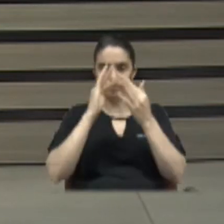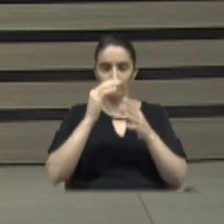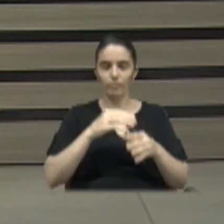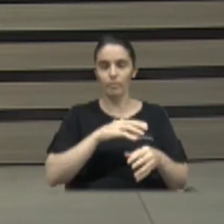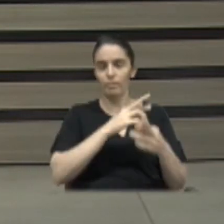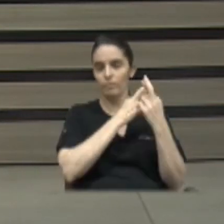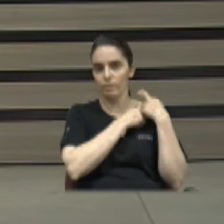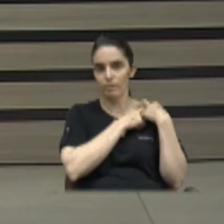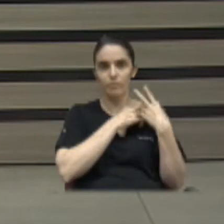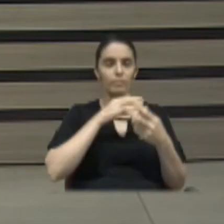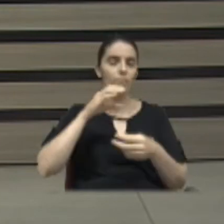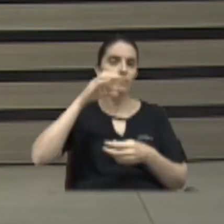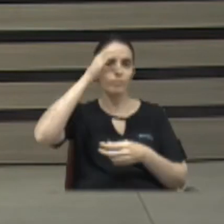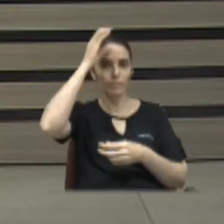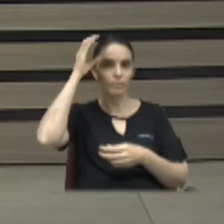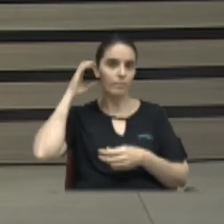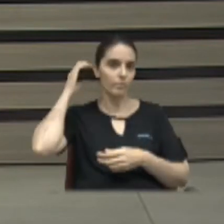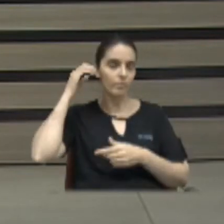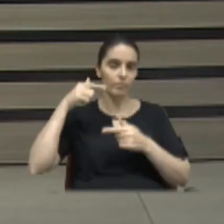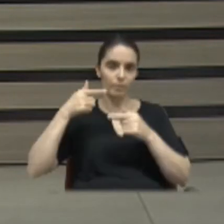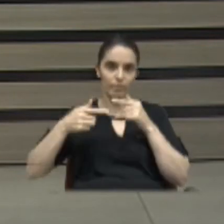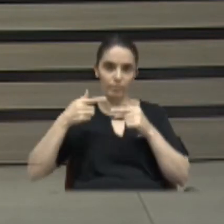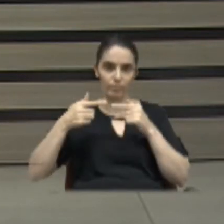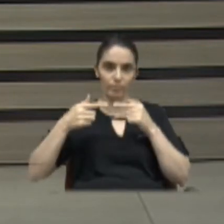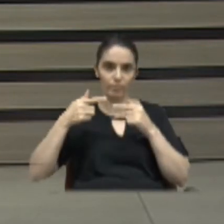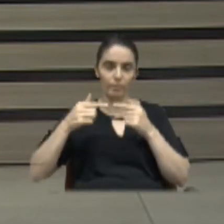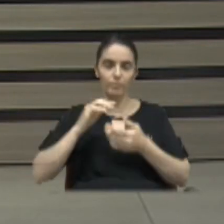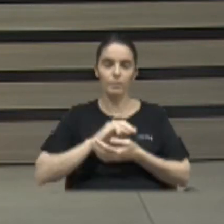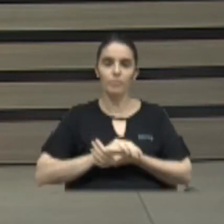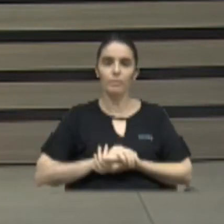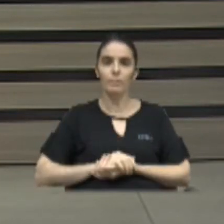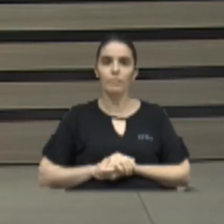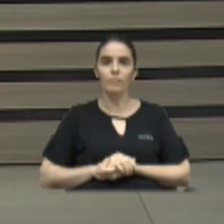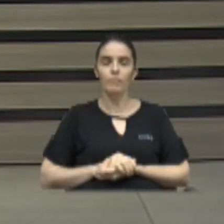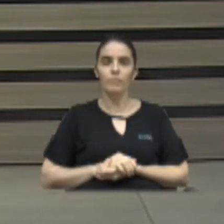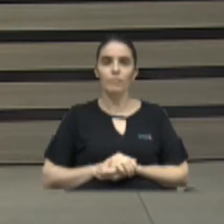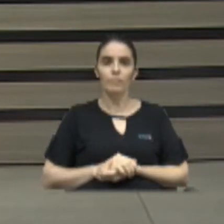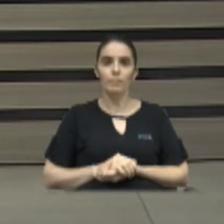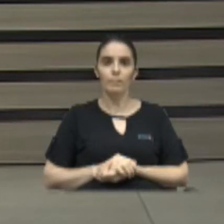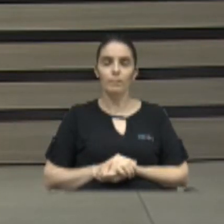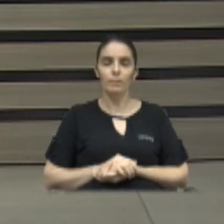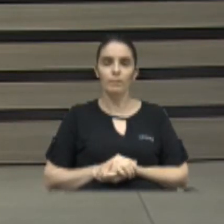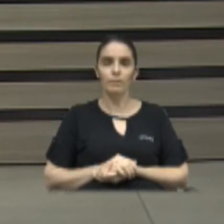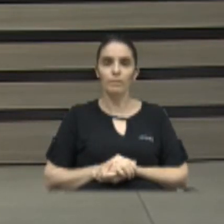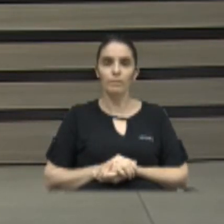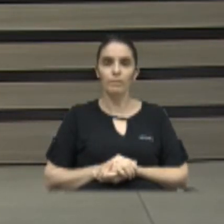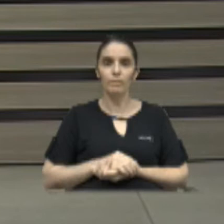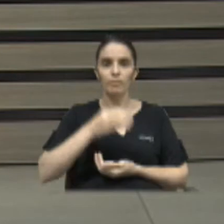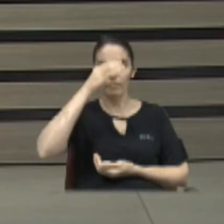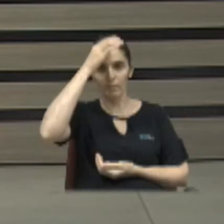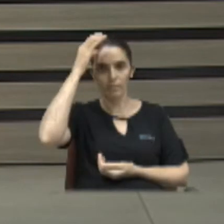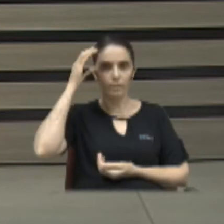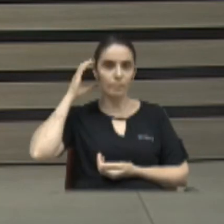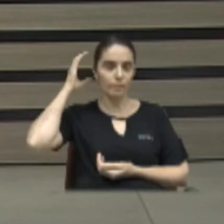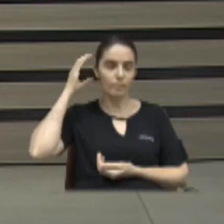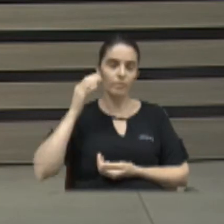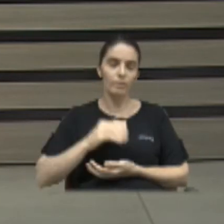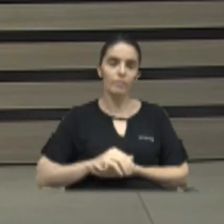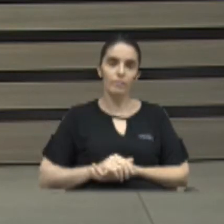de Moraes Pontes. Em discussão. Manifesta interesse em discutir, presidente. Com a palavra, vereadora Carolina Pontes.